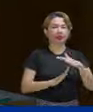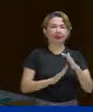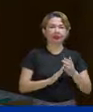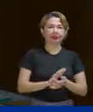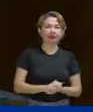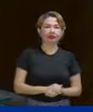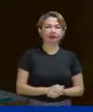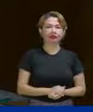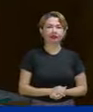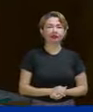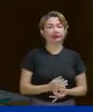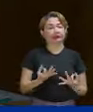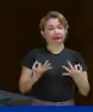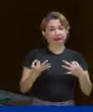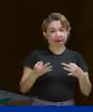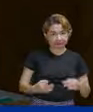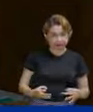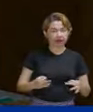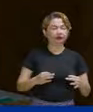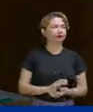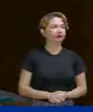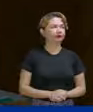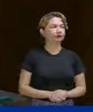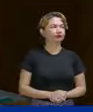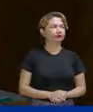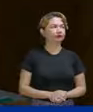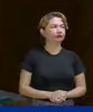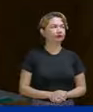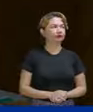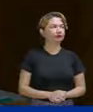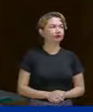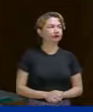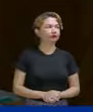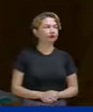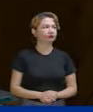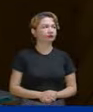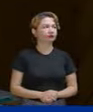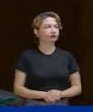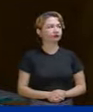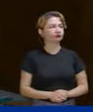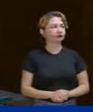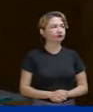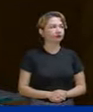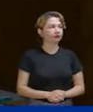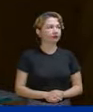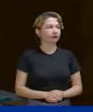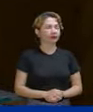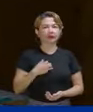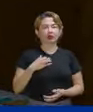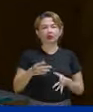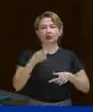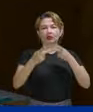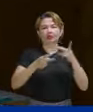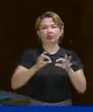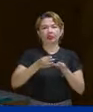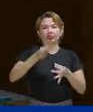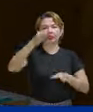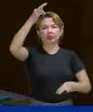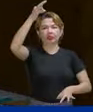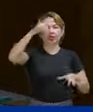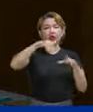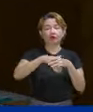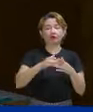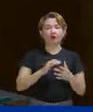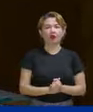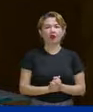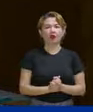não tenham previsão legal. Senhor presidente, eu fiz esse voto extenso porque tem um ponto aqui que nós devemos ficar